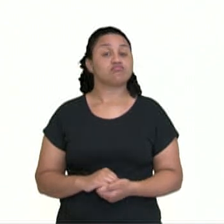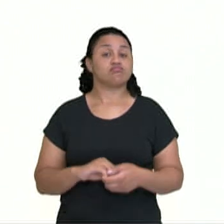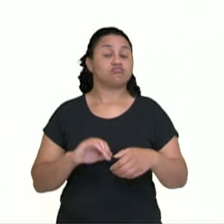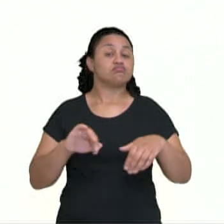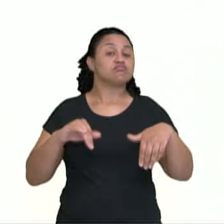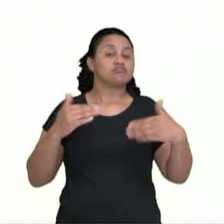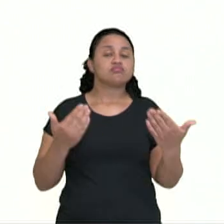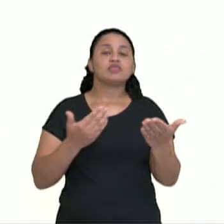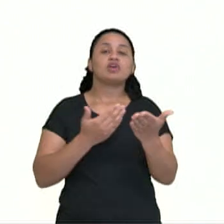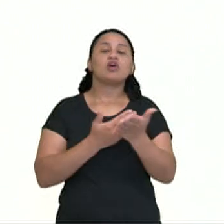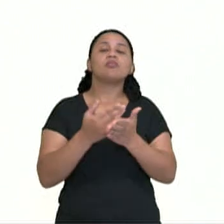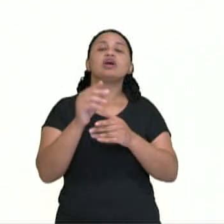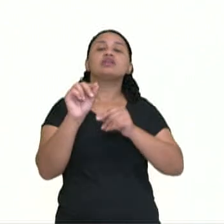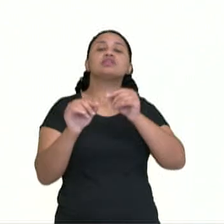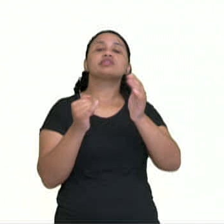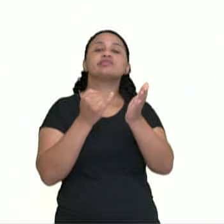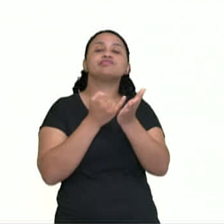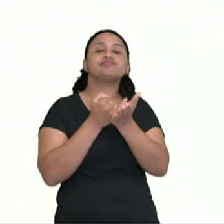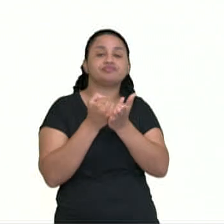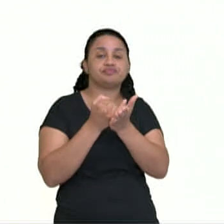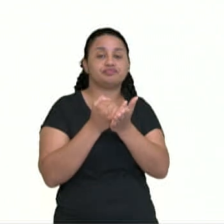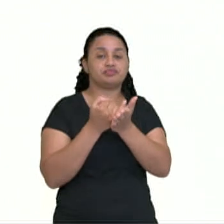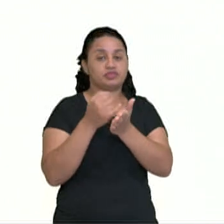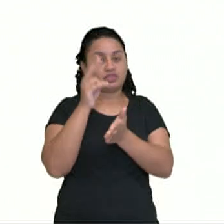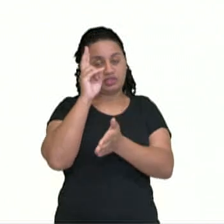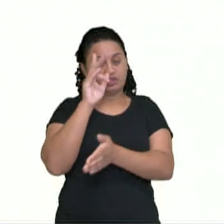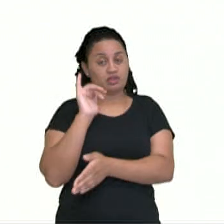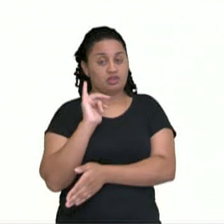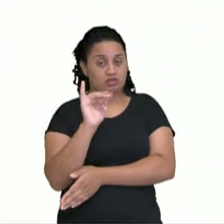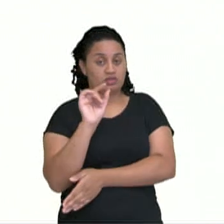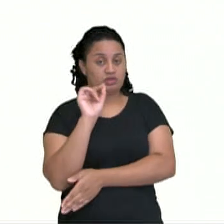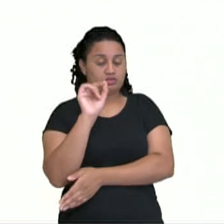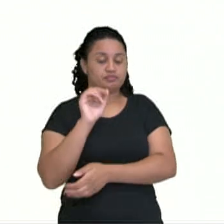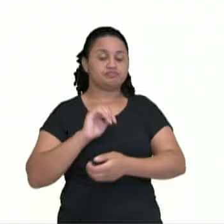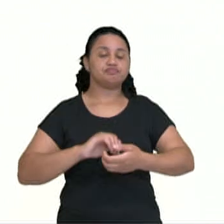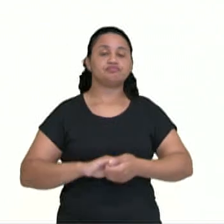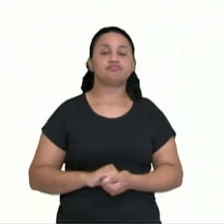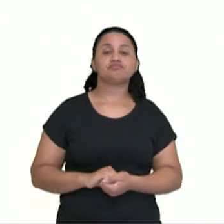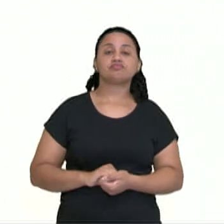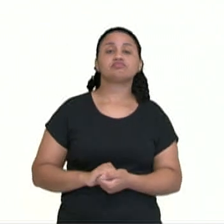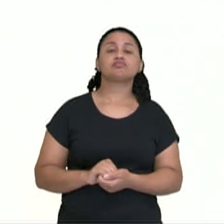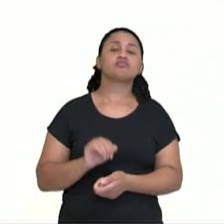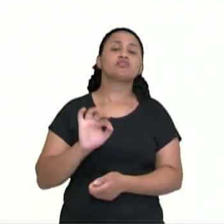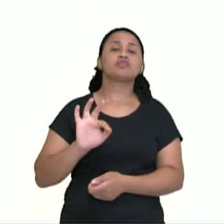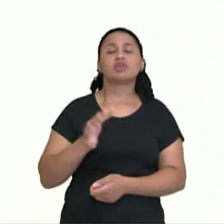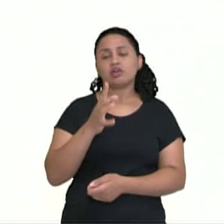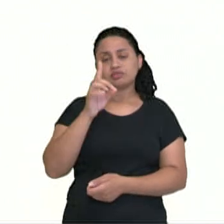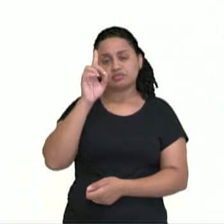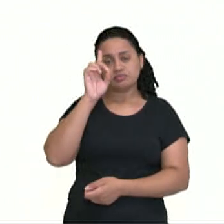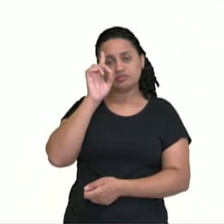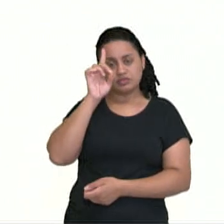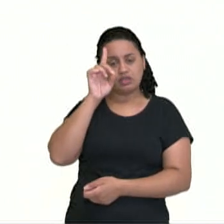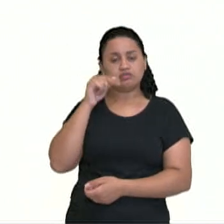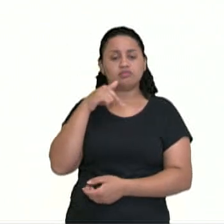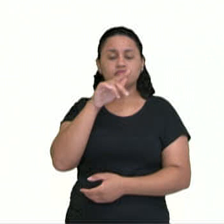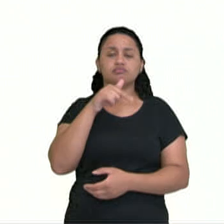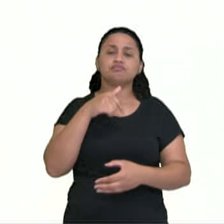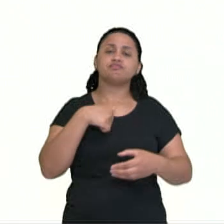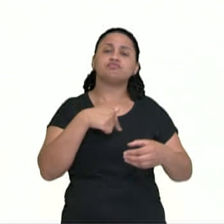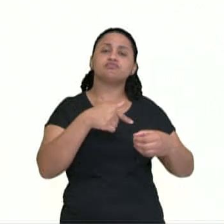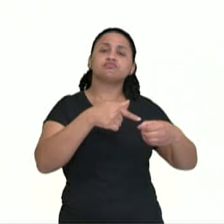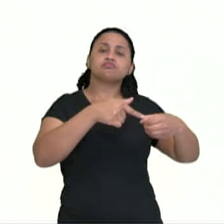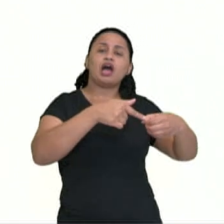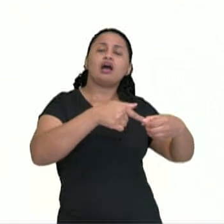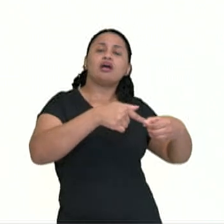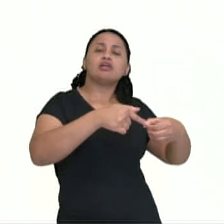começa ali a introdução da história. Ele começa dizendo assim, ó, um dia, em um posto de gasolina da beira de